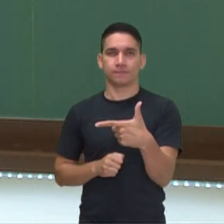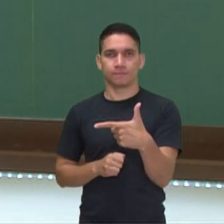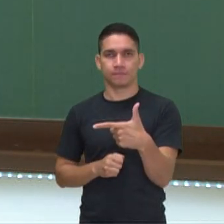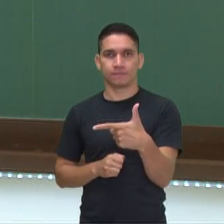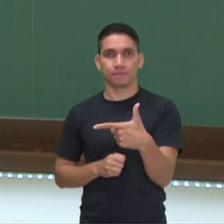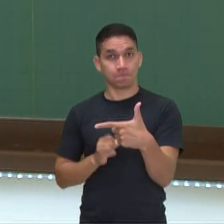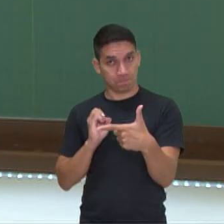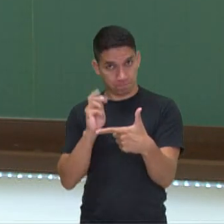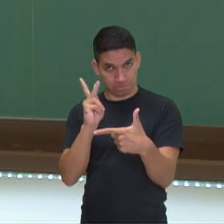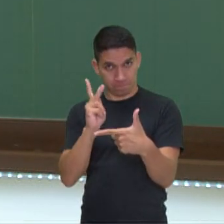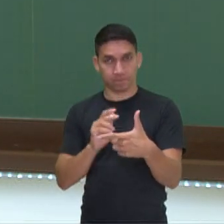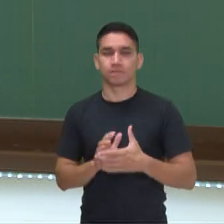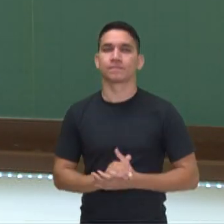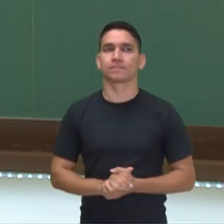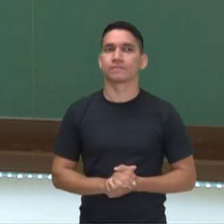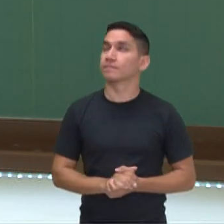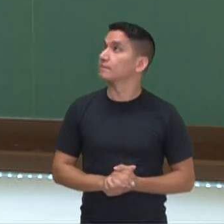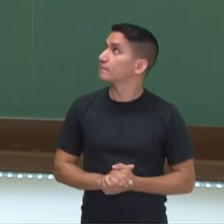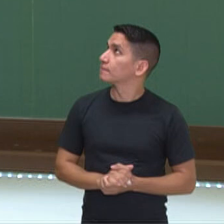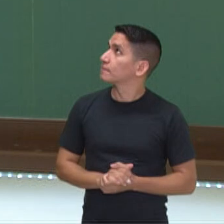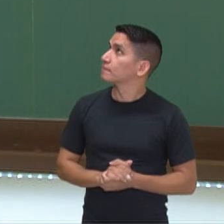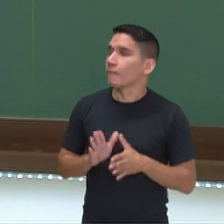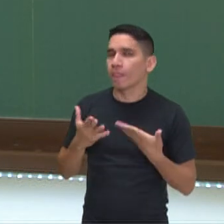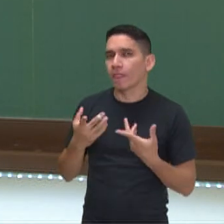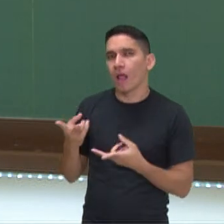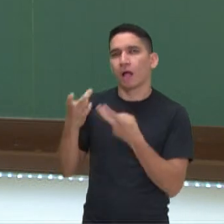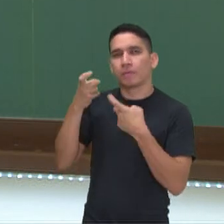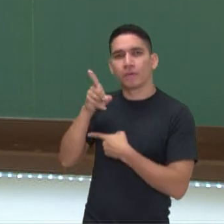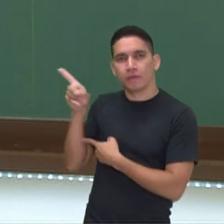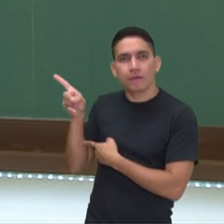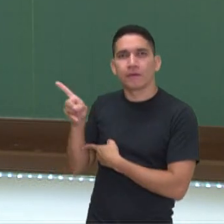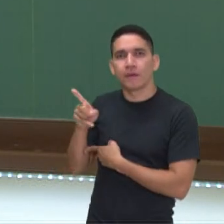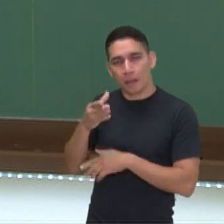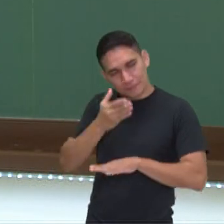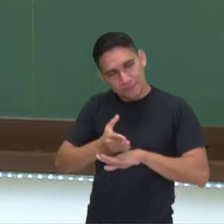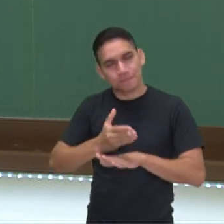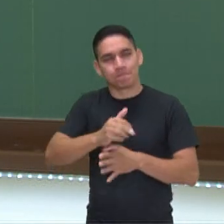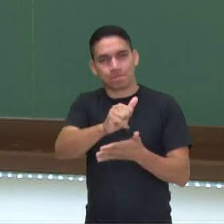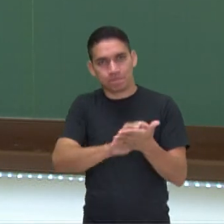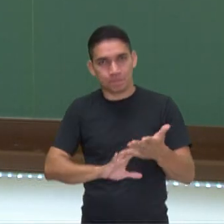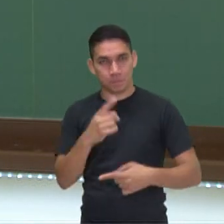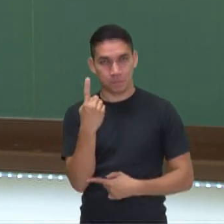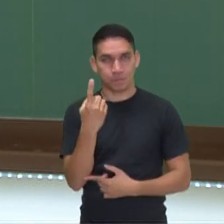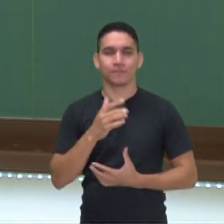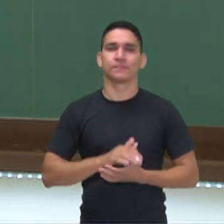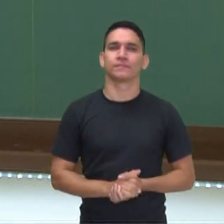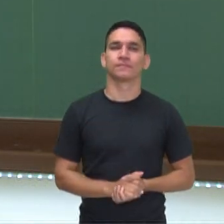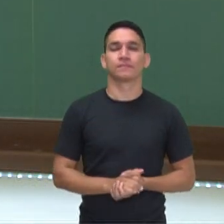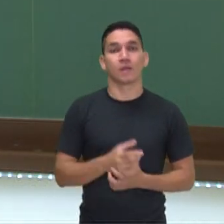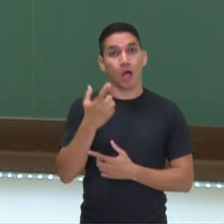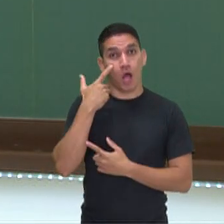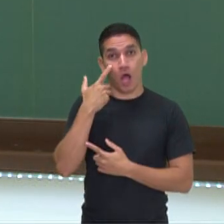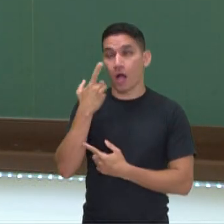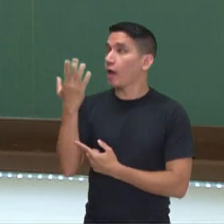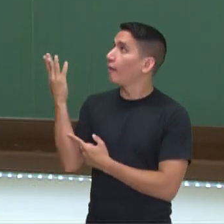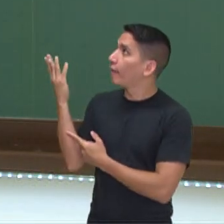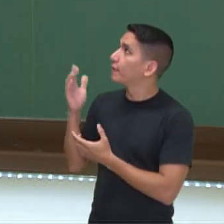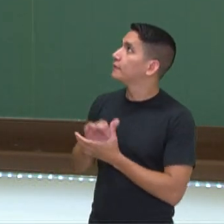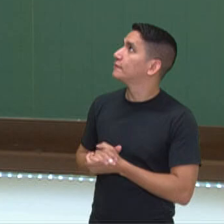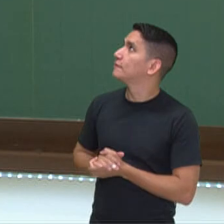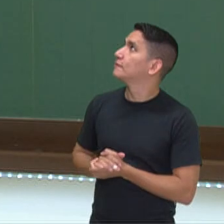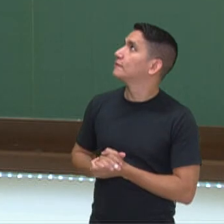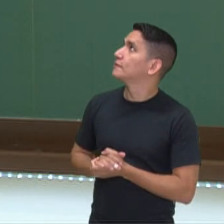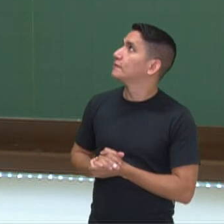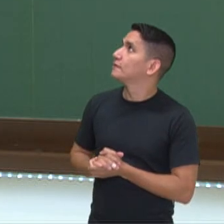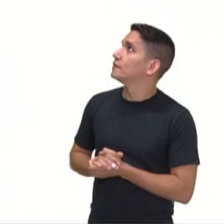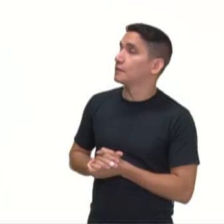negativo, ok? Bom, vamos então para o nosso praticando 1. Veja, no praticando